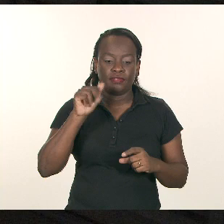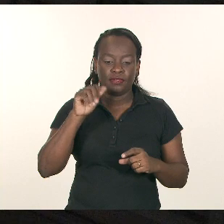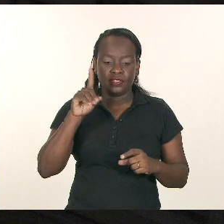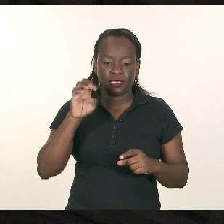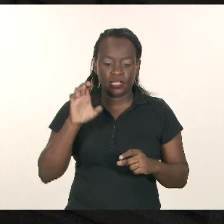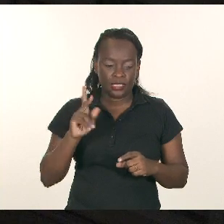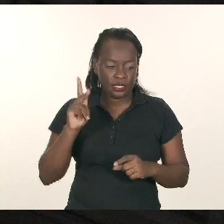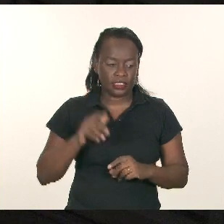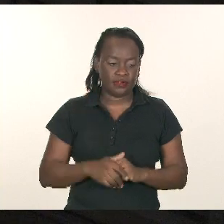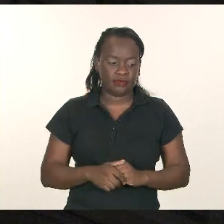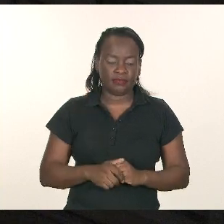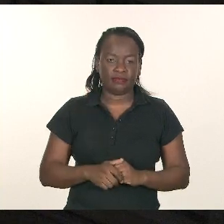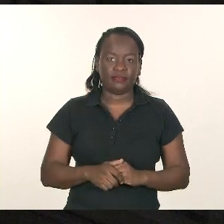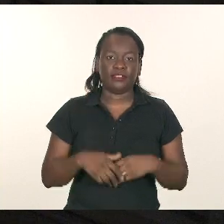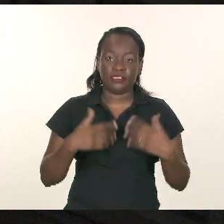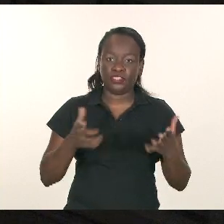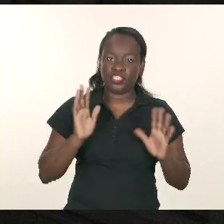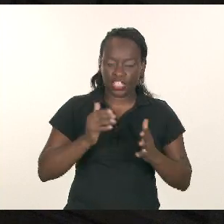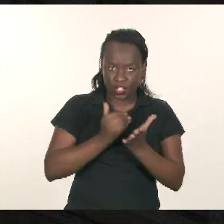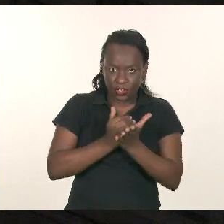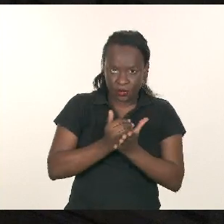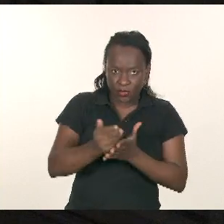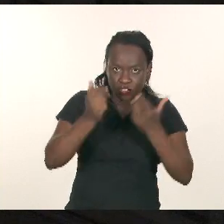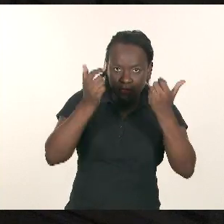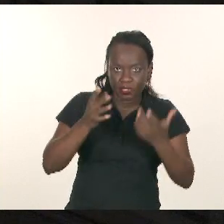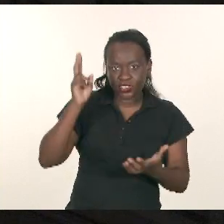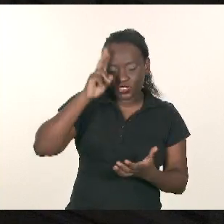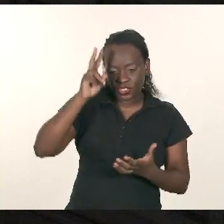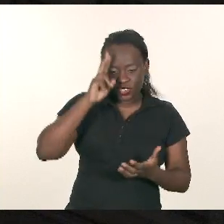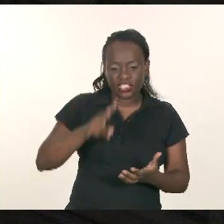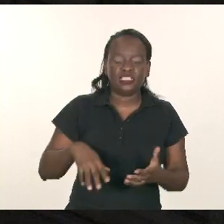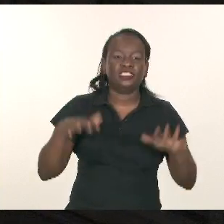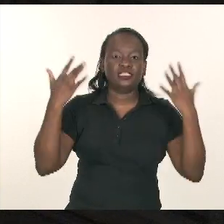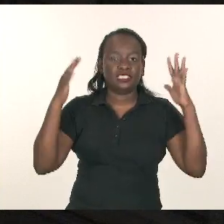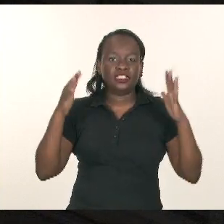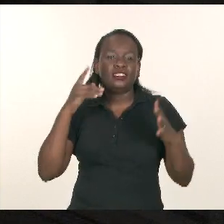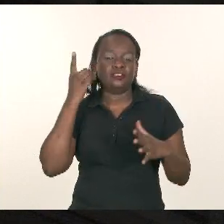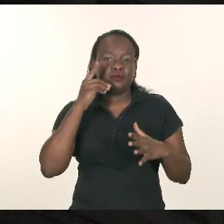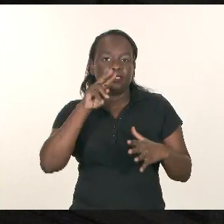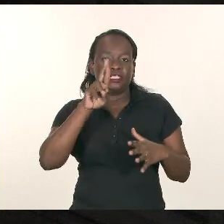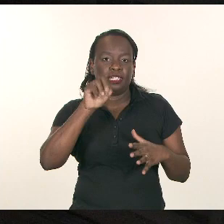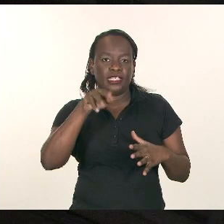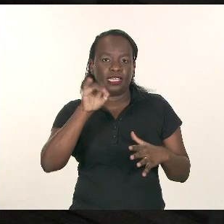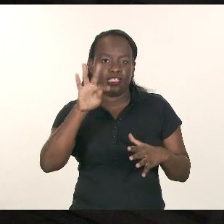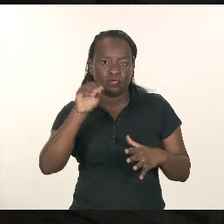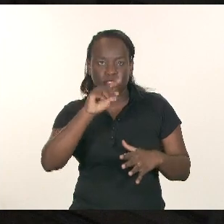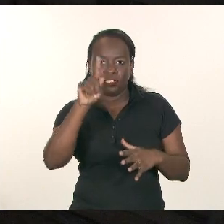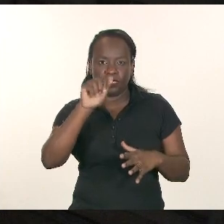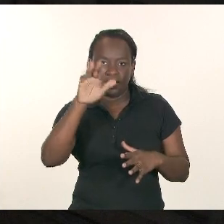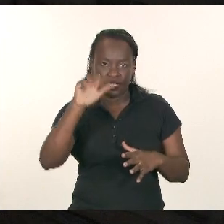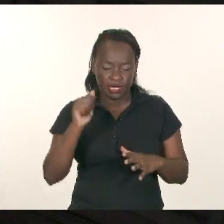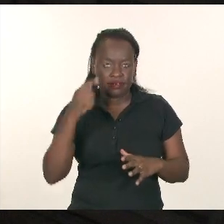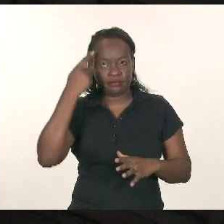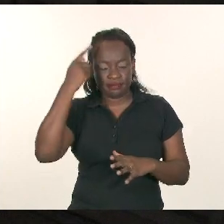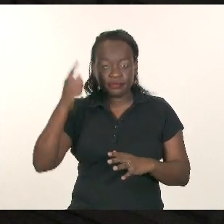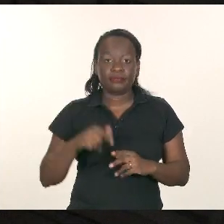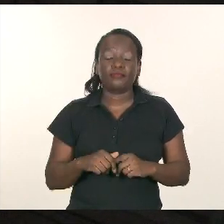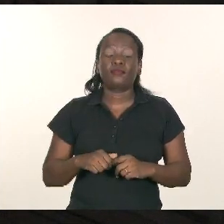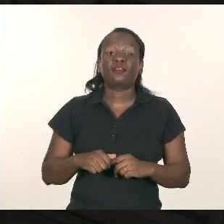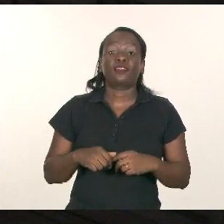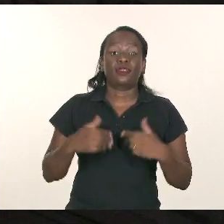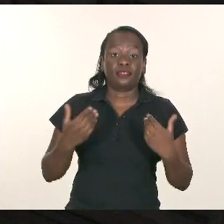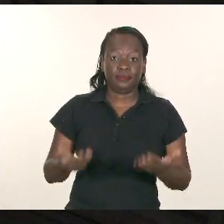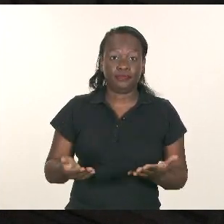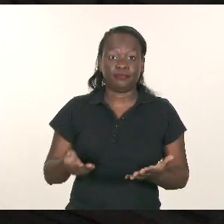Vossa Excelência puxou o fio dessa história, saudar o deputado Renato Zaca pela iniciativa. De fato,